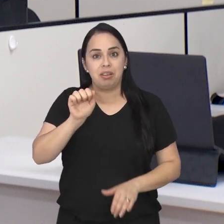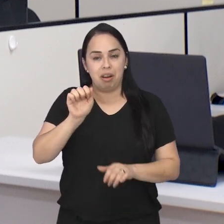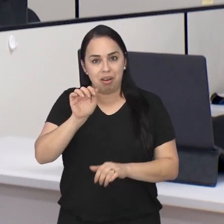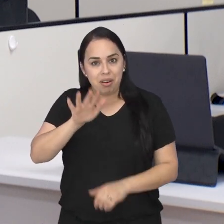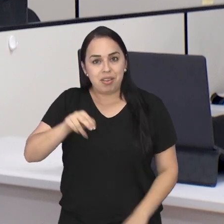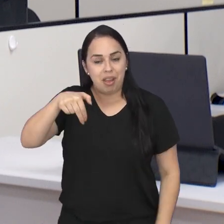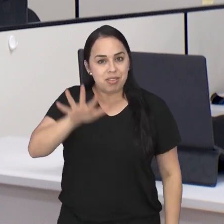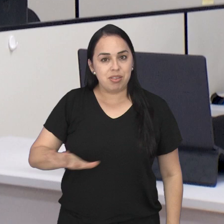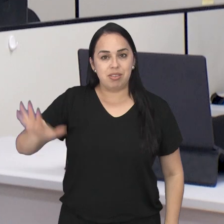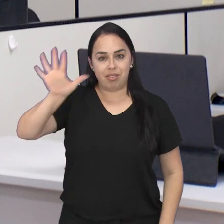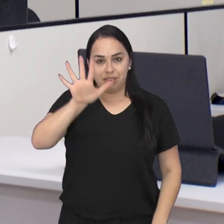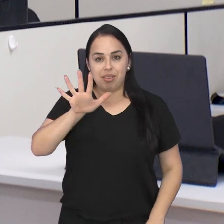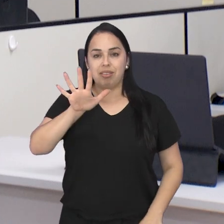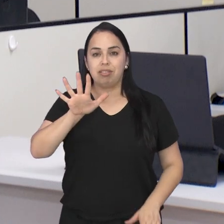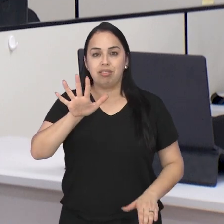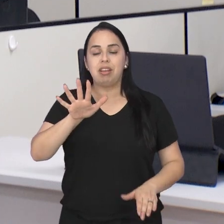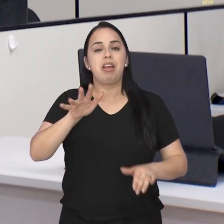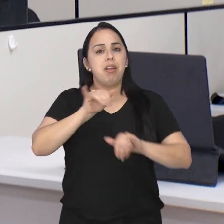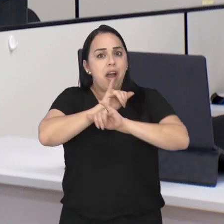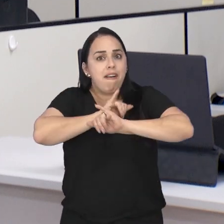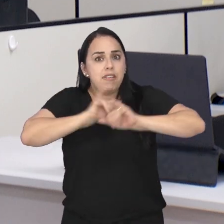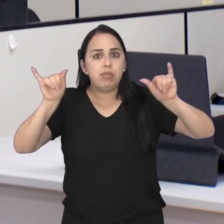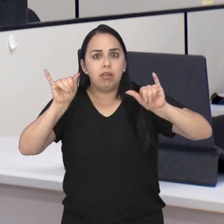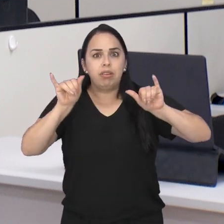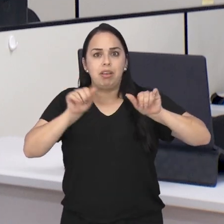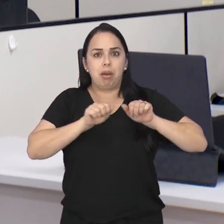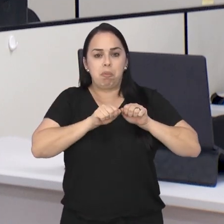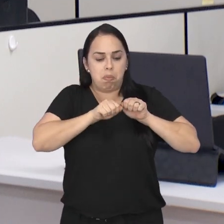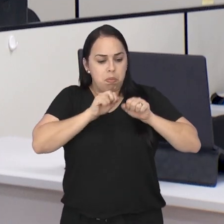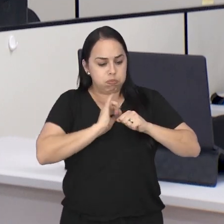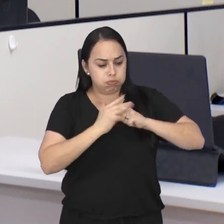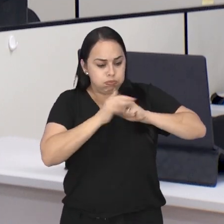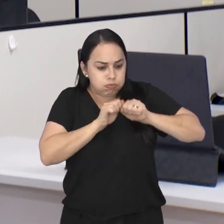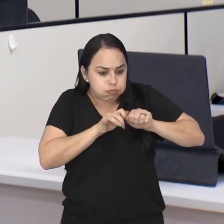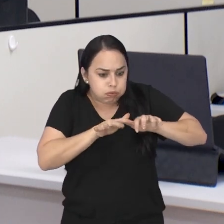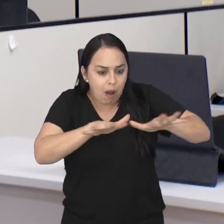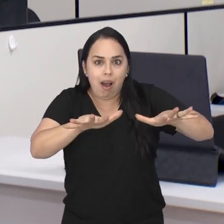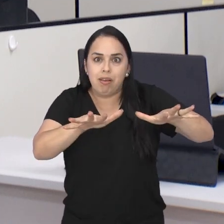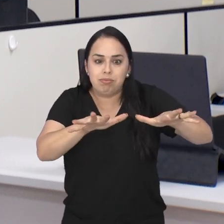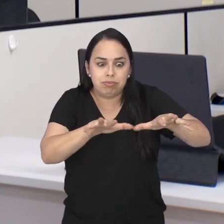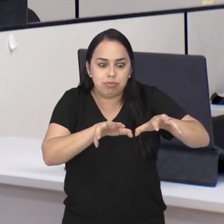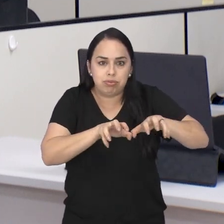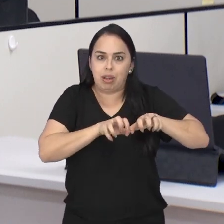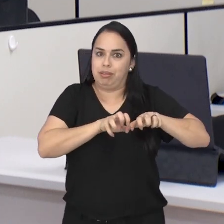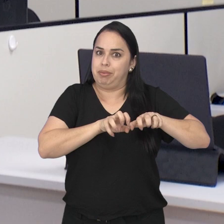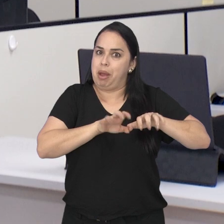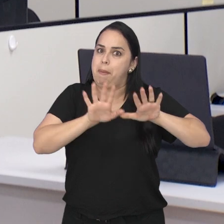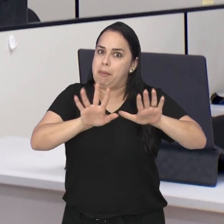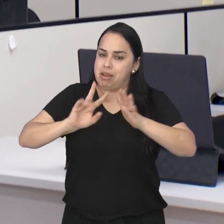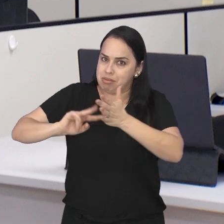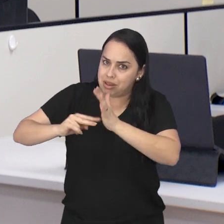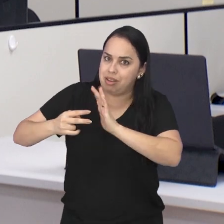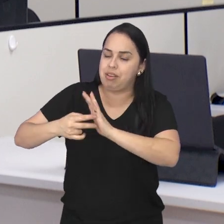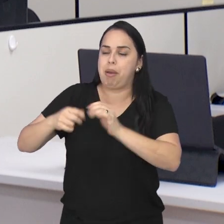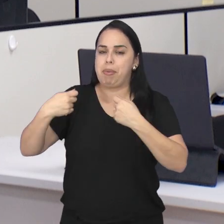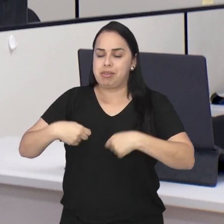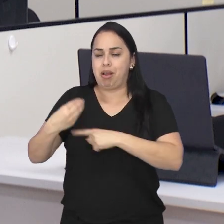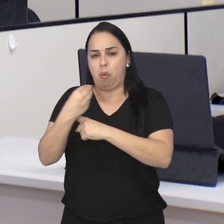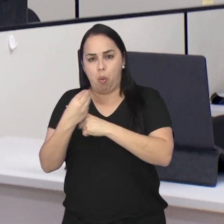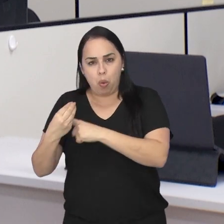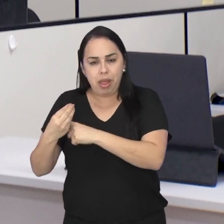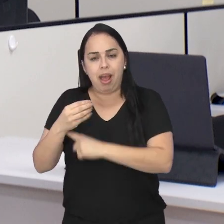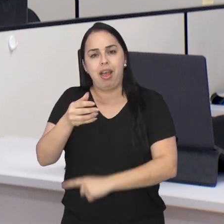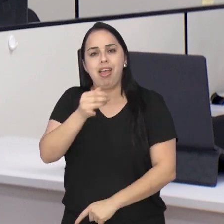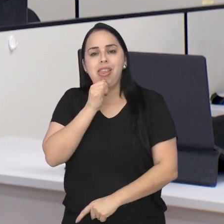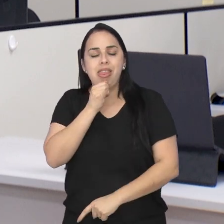Saúde decretou o fim da pandemia de covid-19 Mas isso não quer dizer que os cuidados preventivos assim como